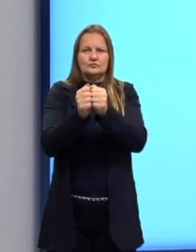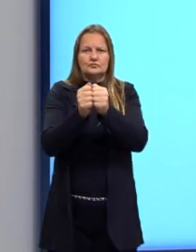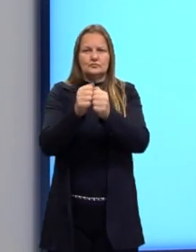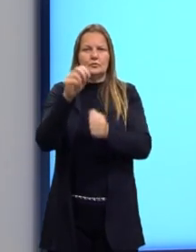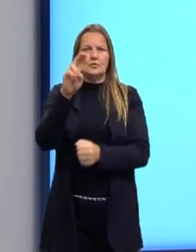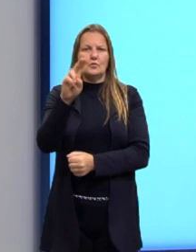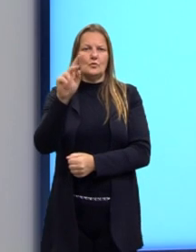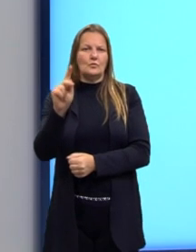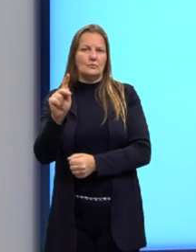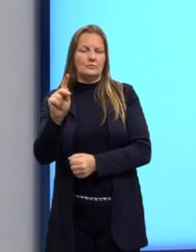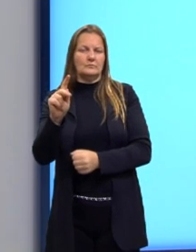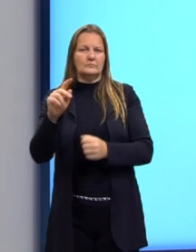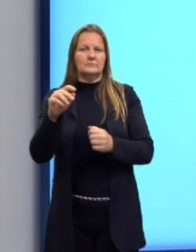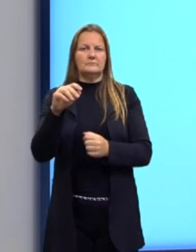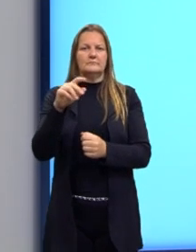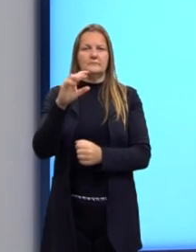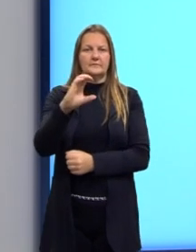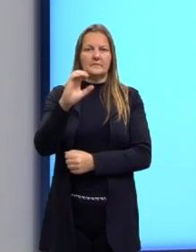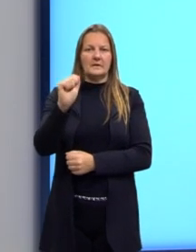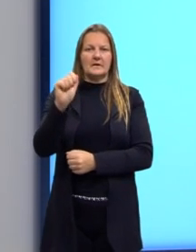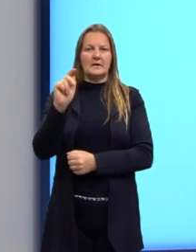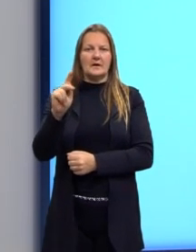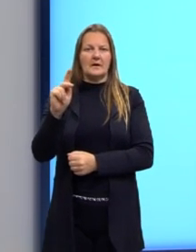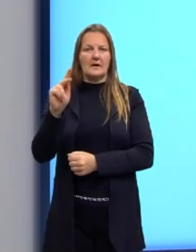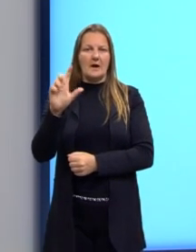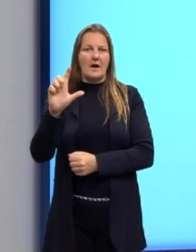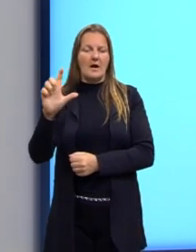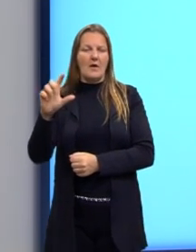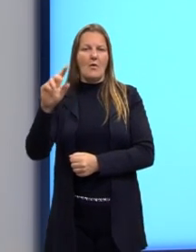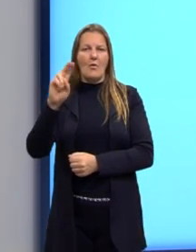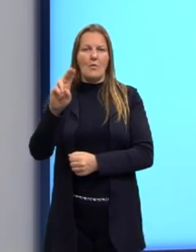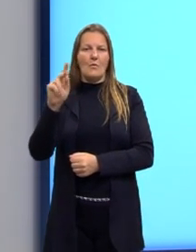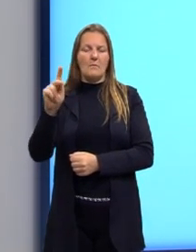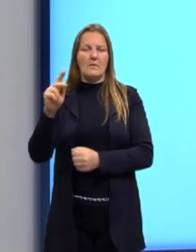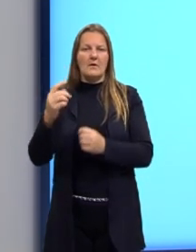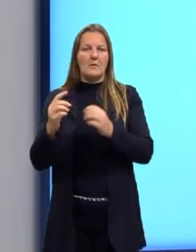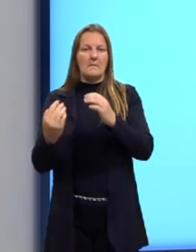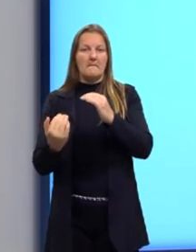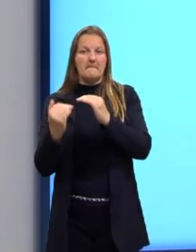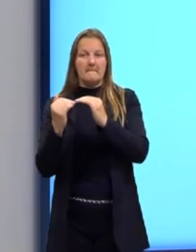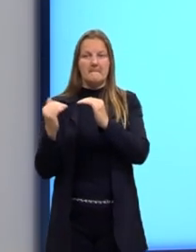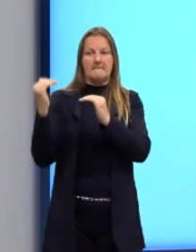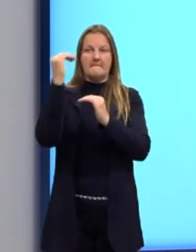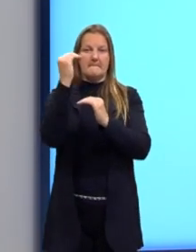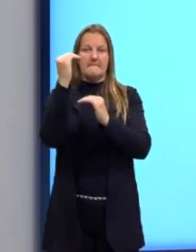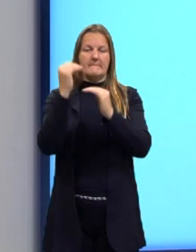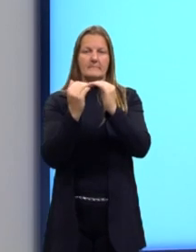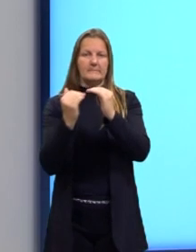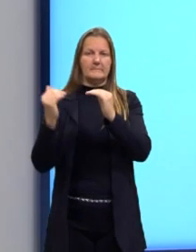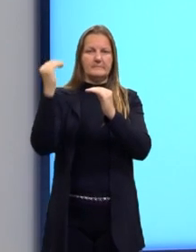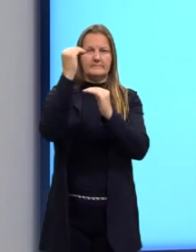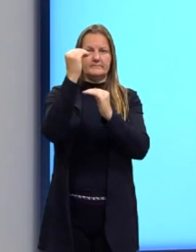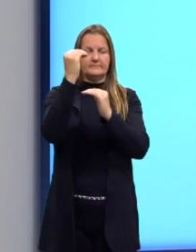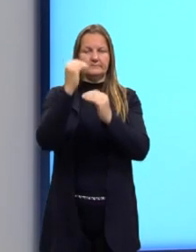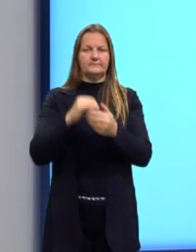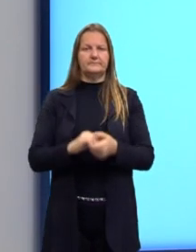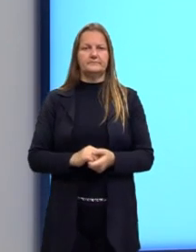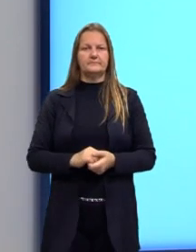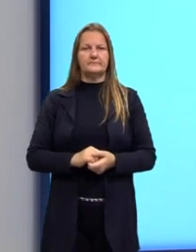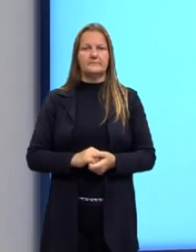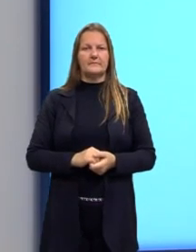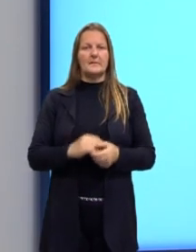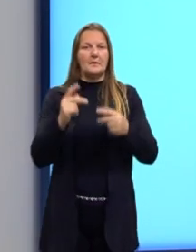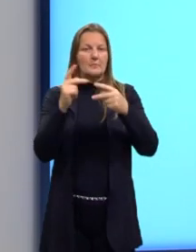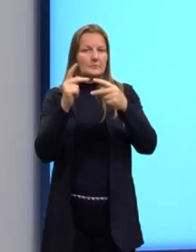que tem um pode ter uma tradução como para cima né dependendo Ah uma preposição que pode